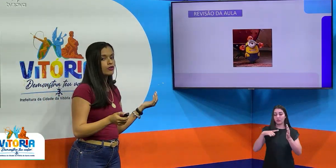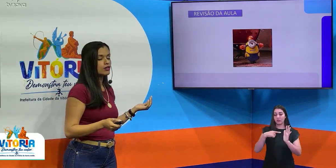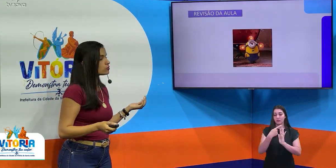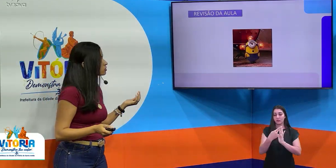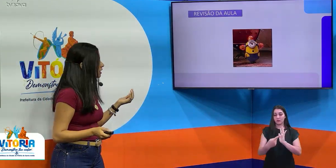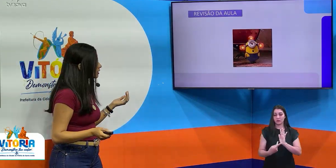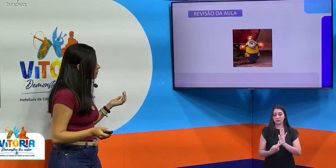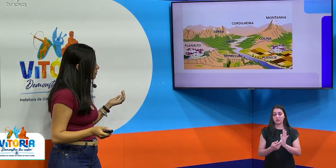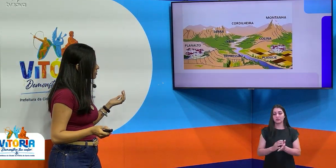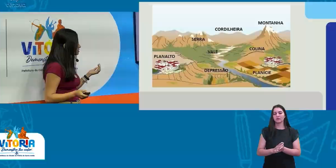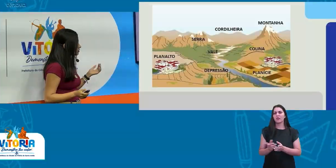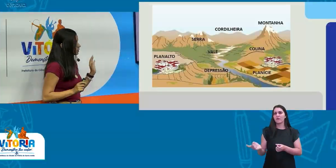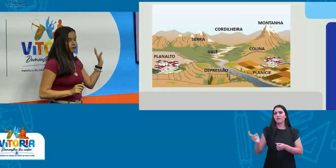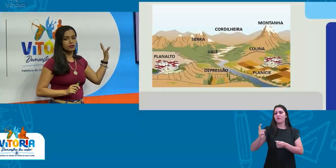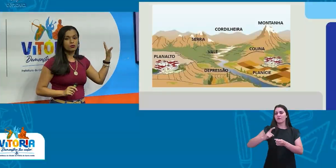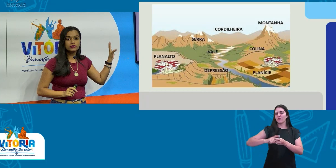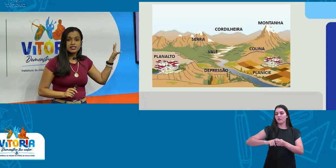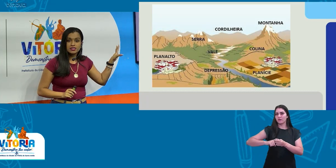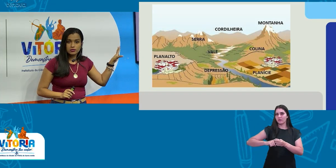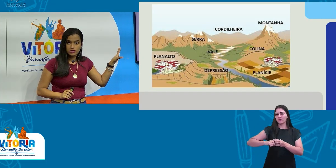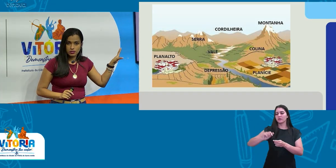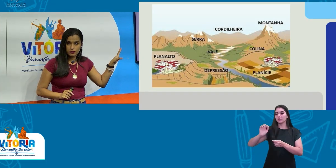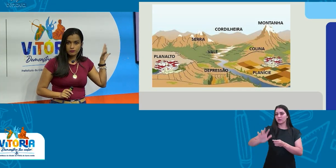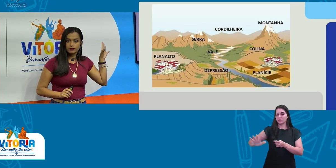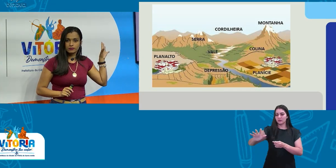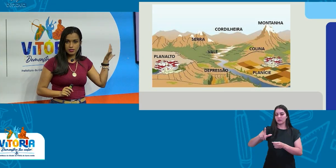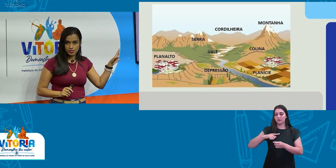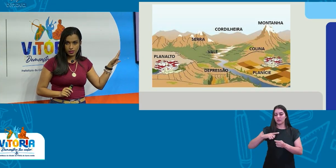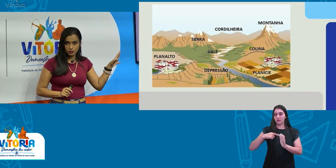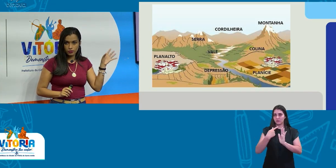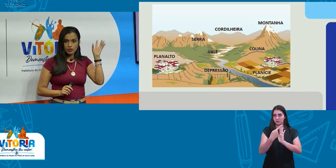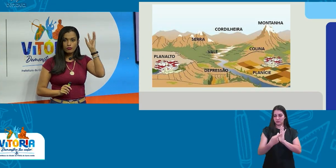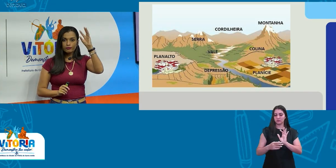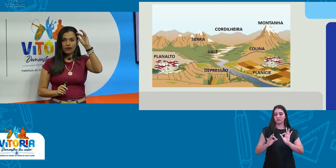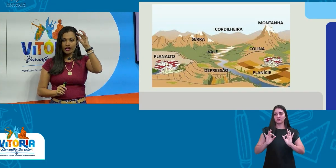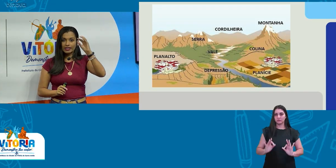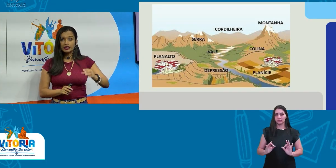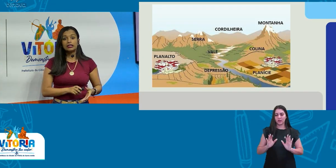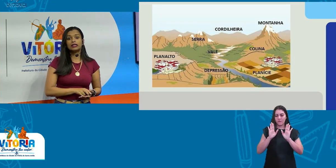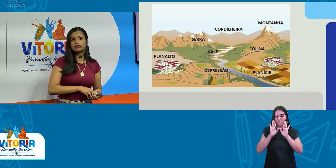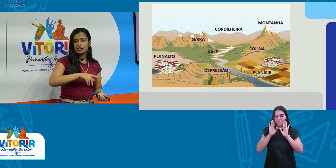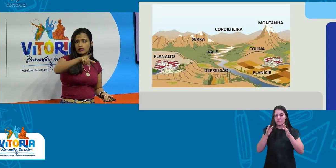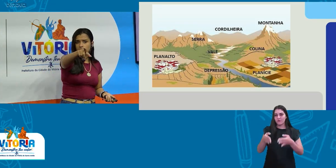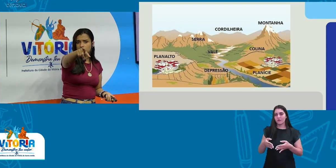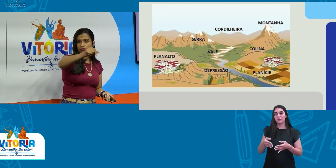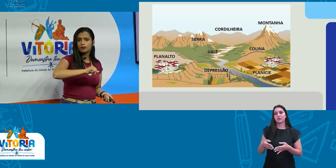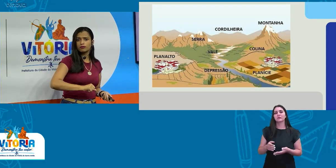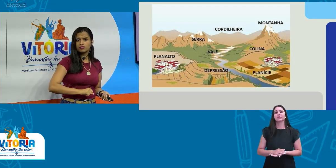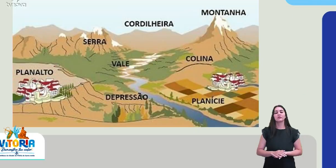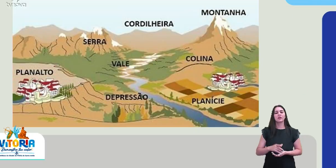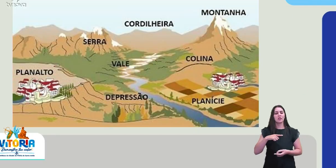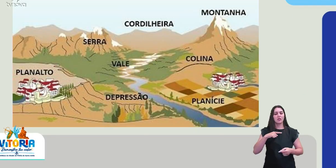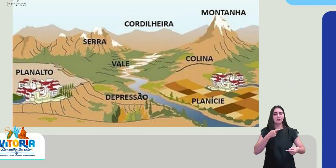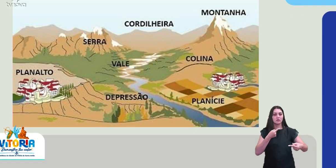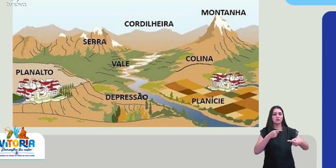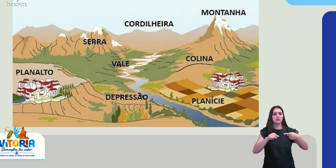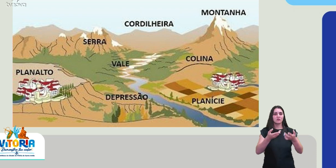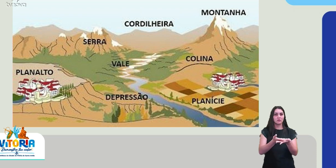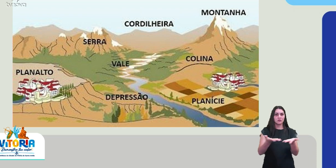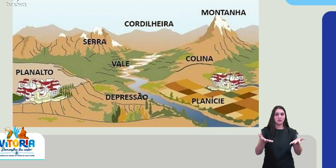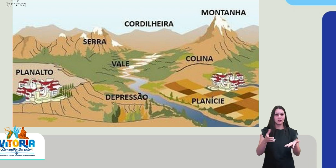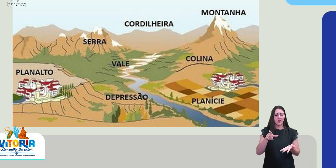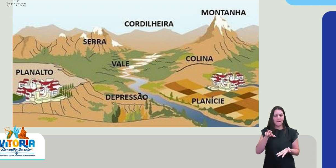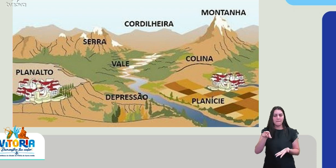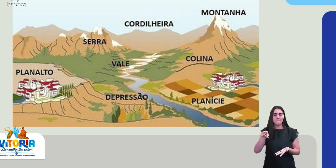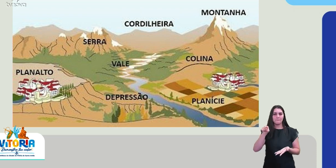Deixa eu voltar o slide aqui para vocês verem. O desenhozinho, tá certo? Foca aí e até lanço o desafio para você, aluno. Pega